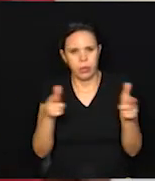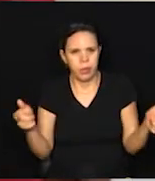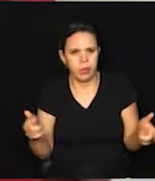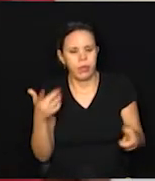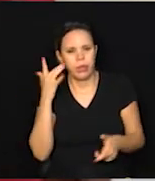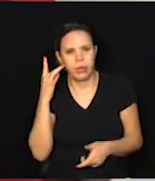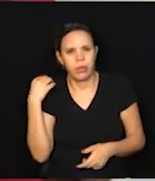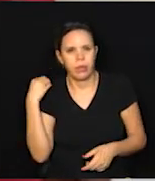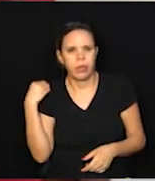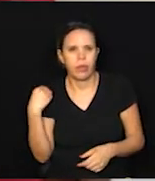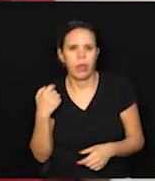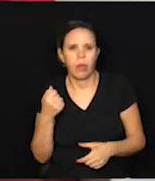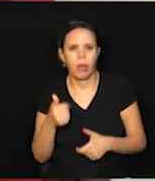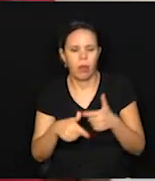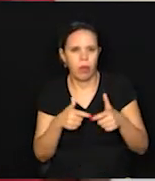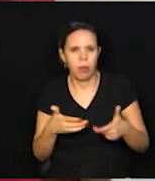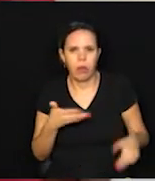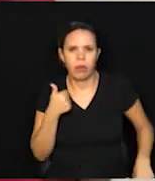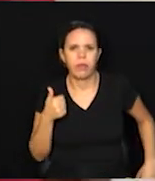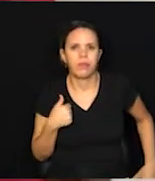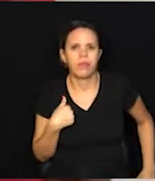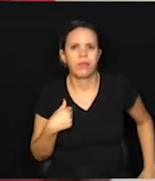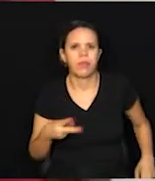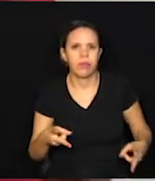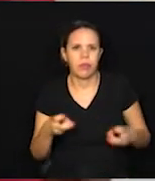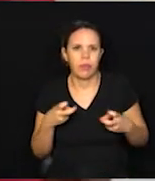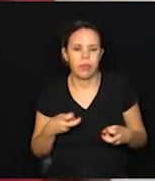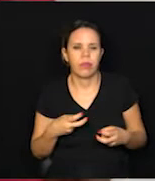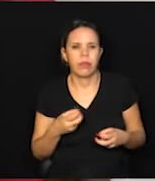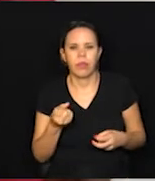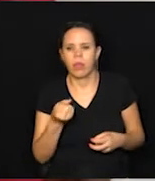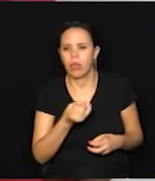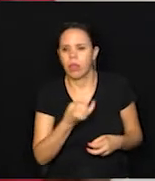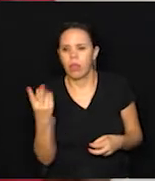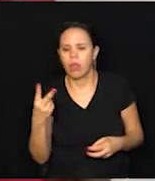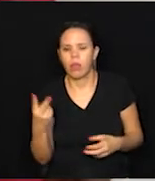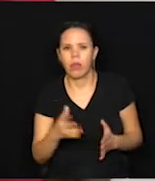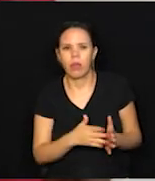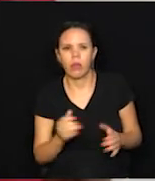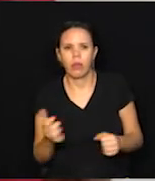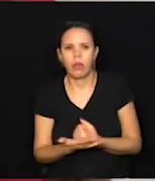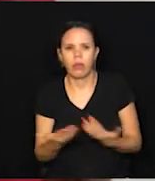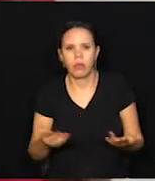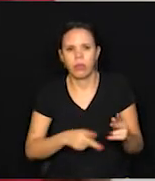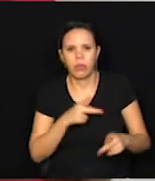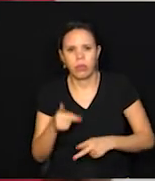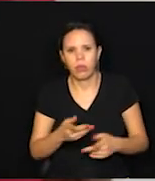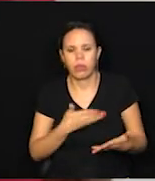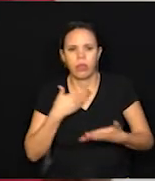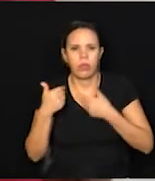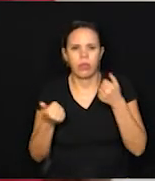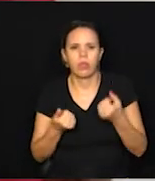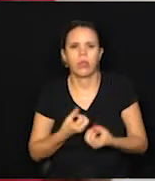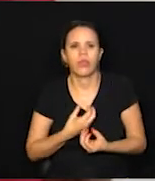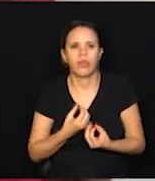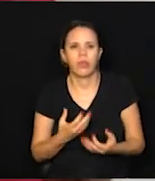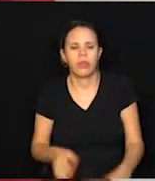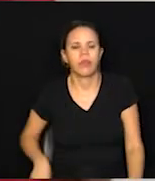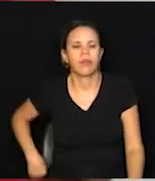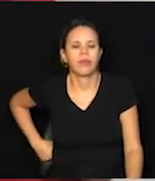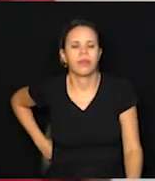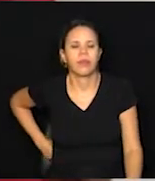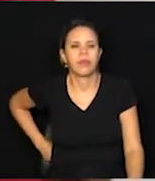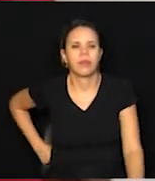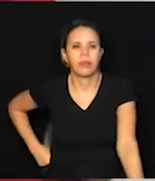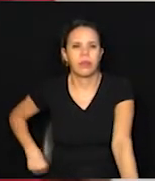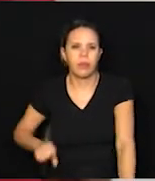acho que aos poucos vem melhorando. Eu percebi nessa segunda onda que hoje o nosso paciente ele está melhor informado. Ele